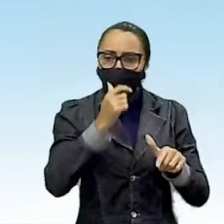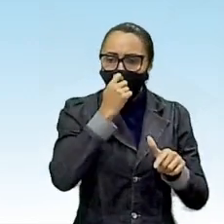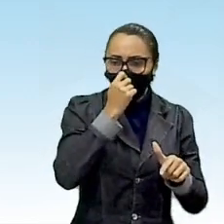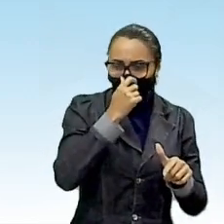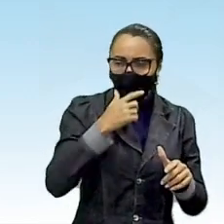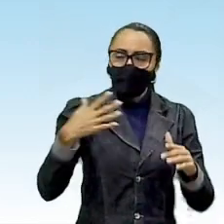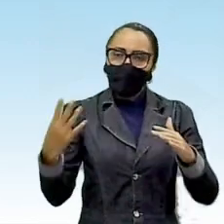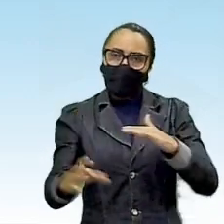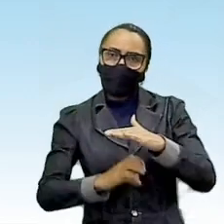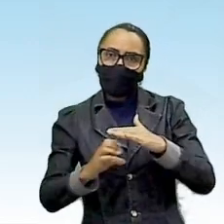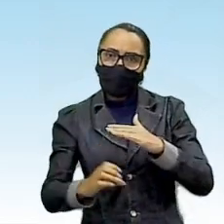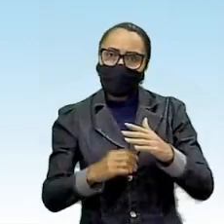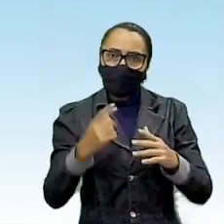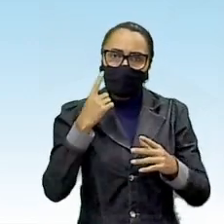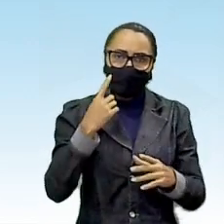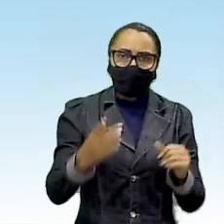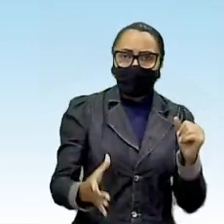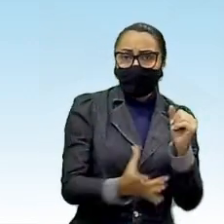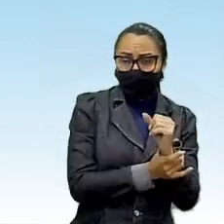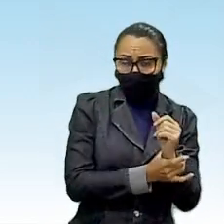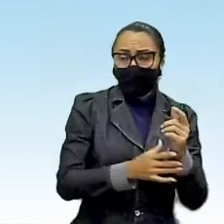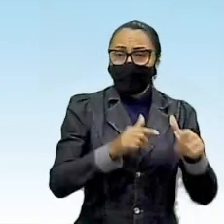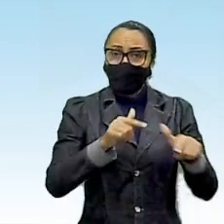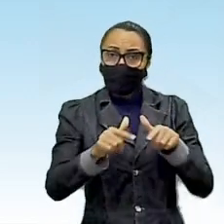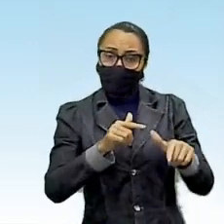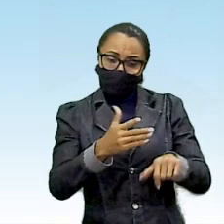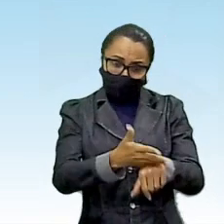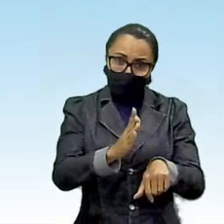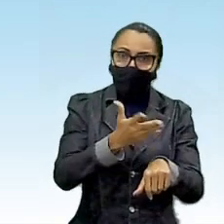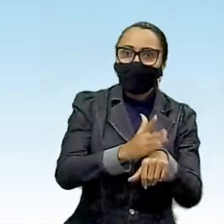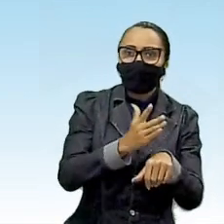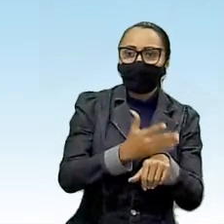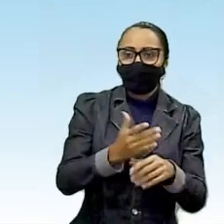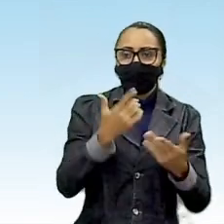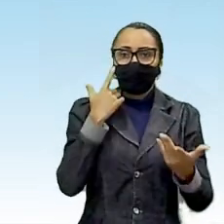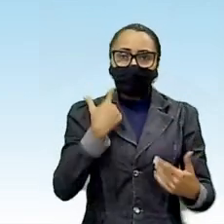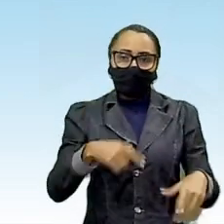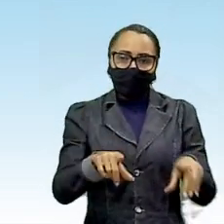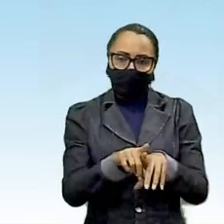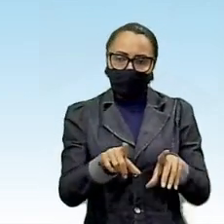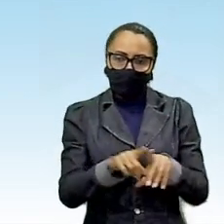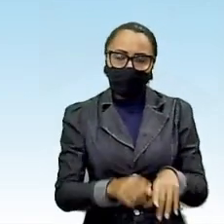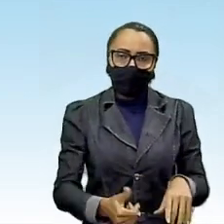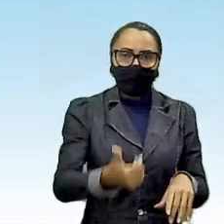forma geral, a fazer segurança do trabalho na prática. E aí também, em